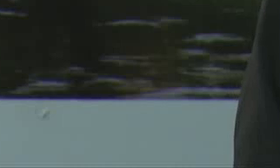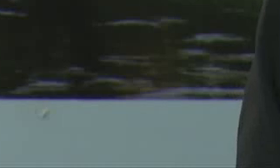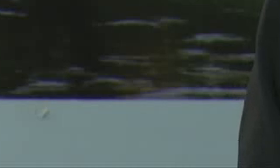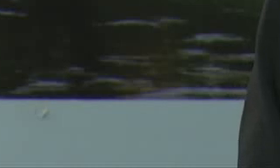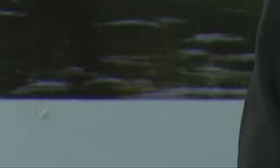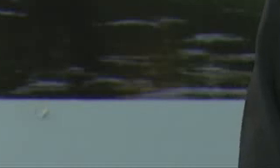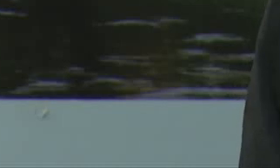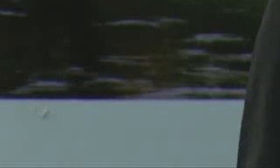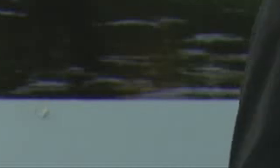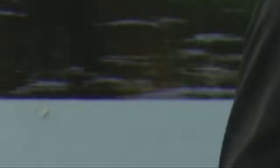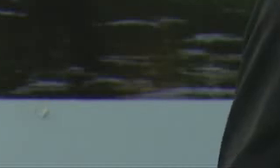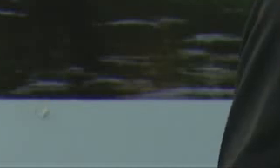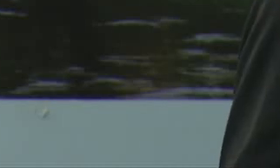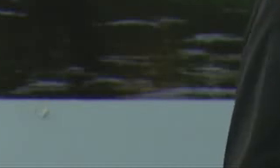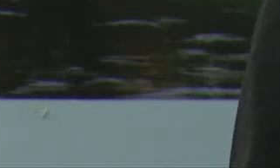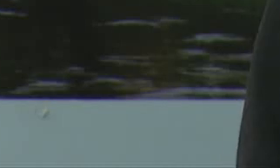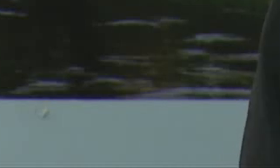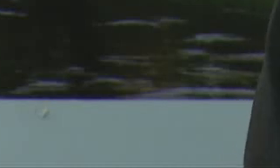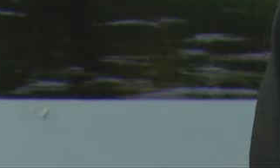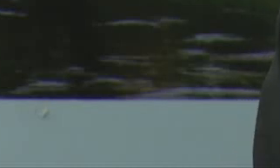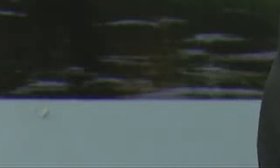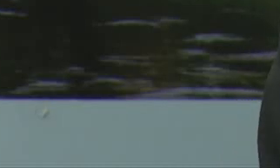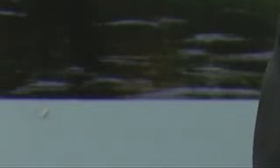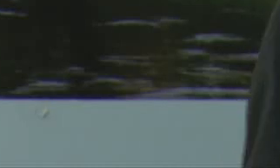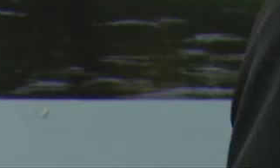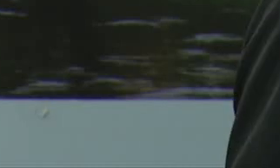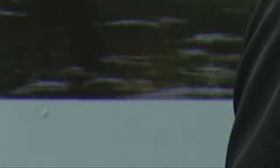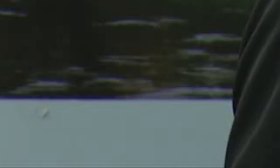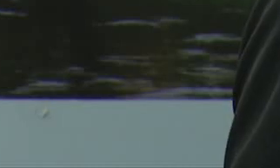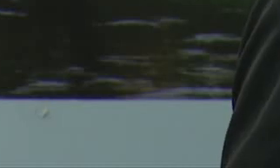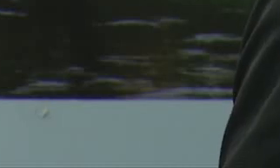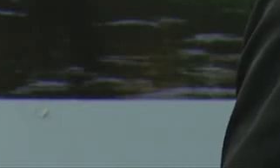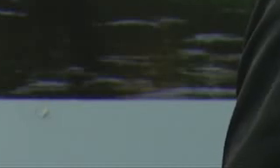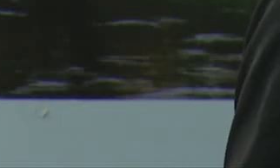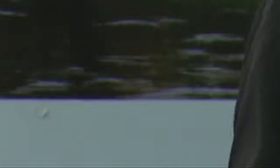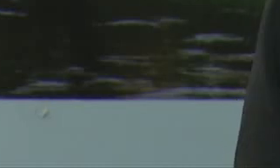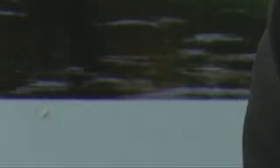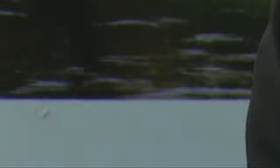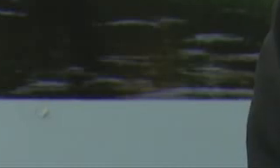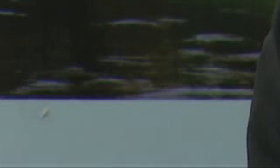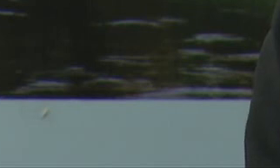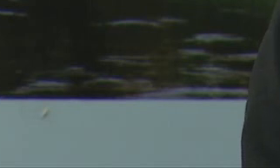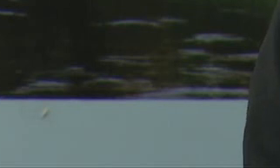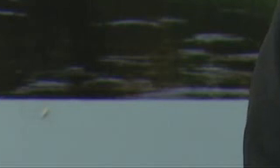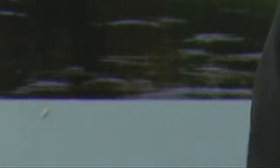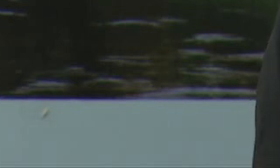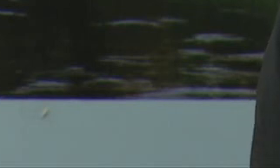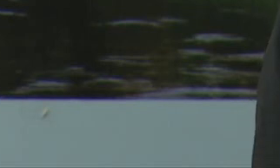de ativismo pelo fim da violência contra as mulheres. Compõe também a nossa mesa de trabalho